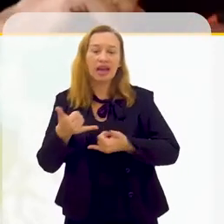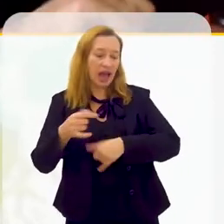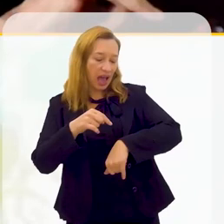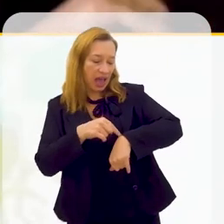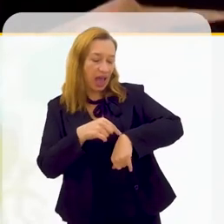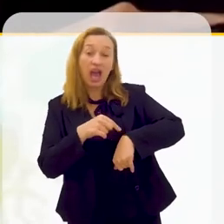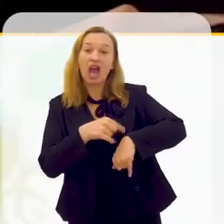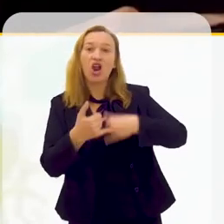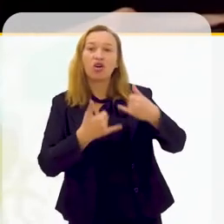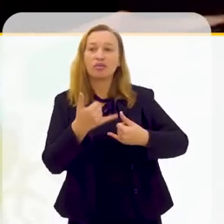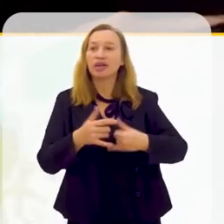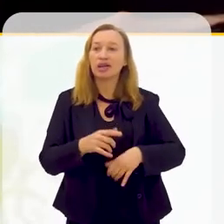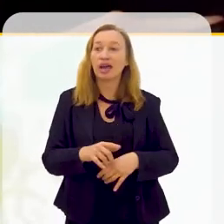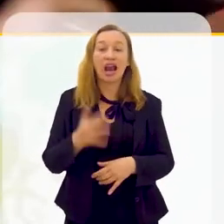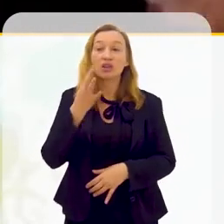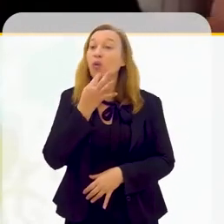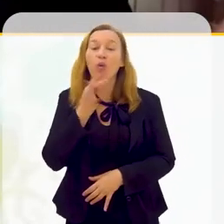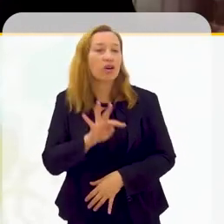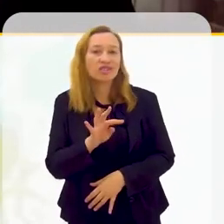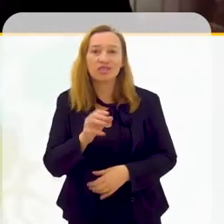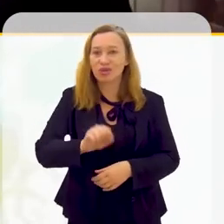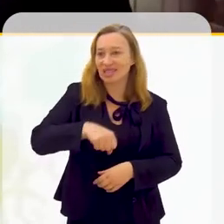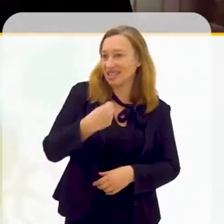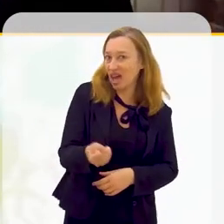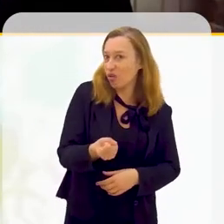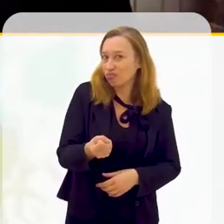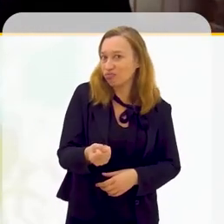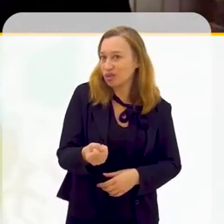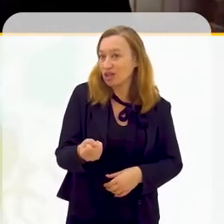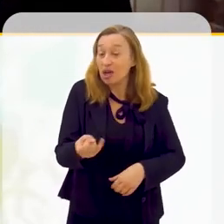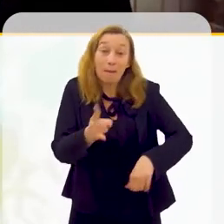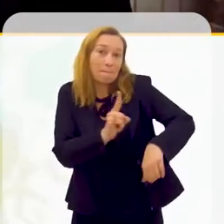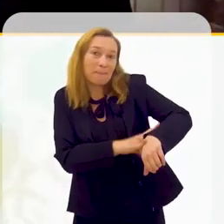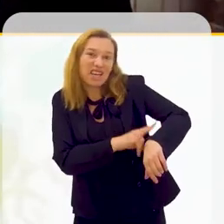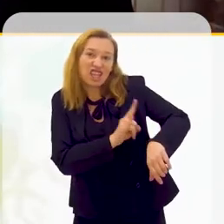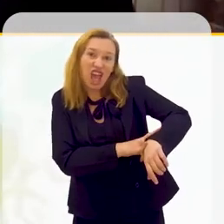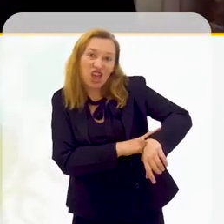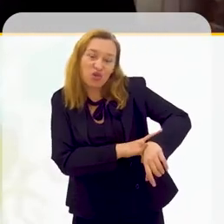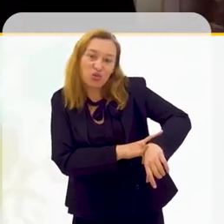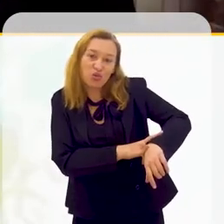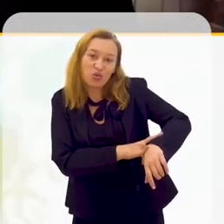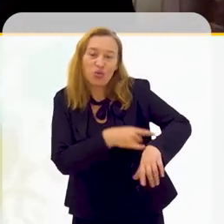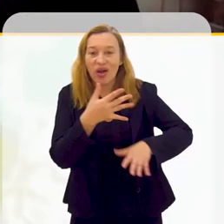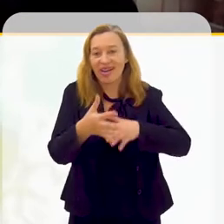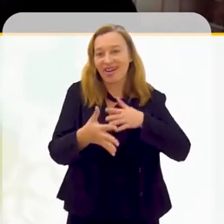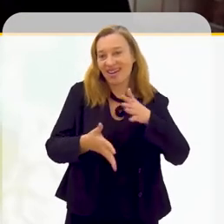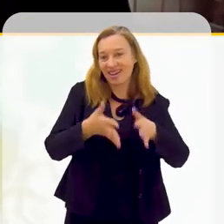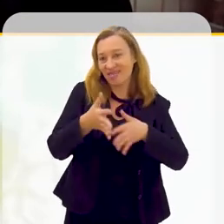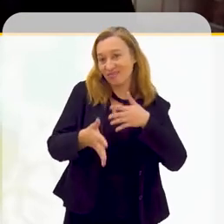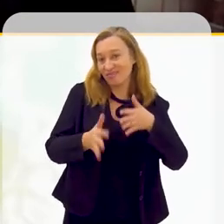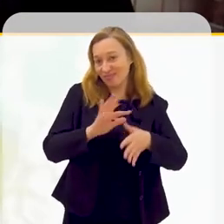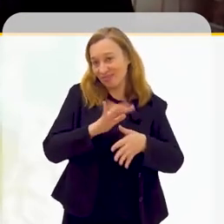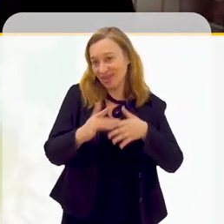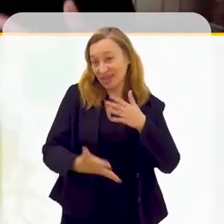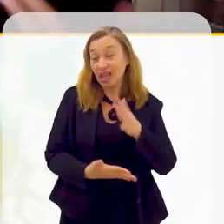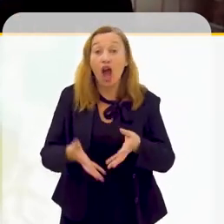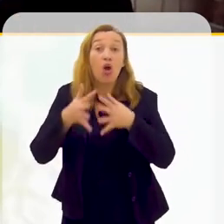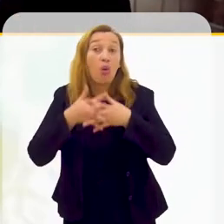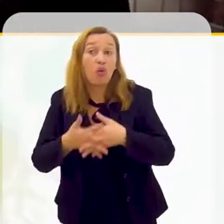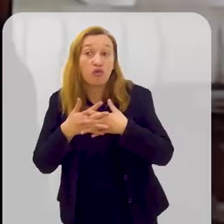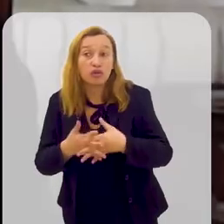estaria apontando para um relógio entendeu ela não conhecia o sinal de banheiro em libras